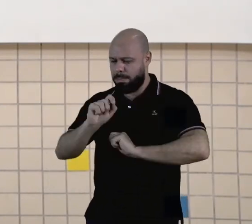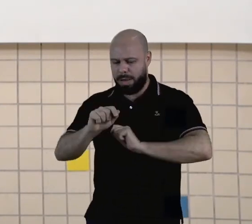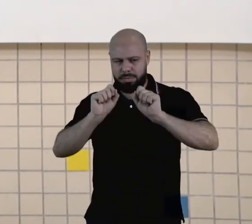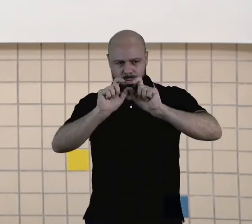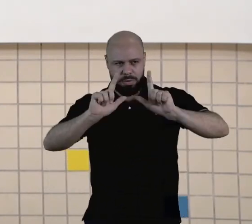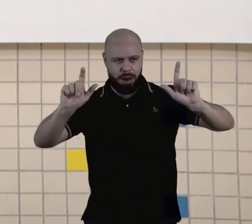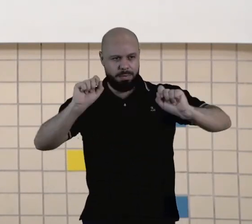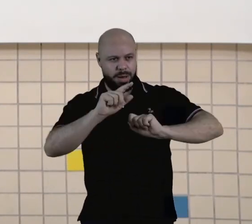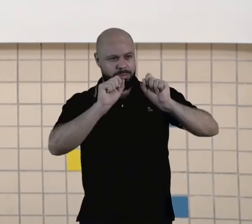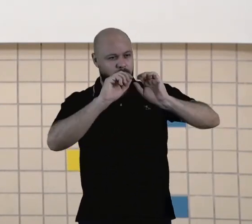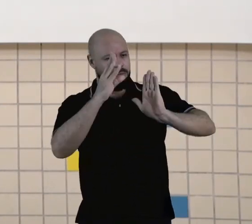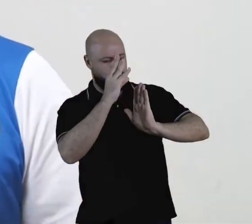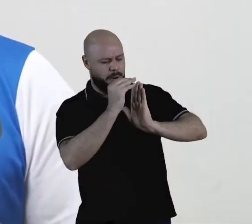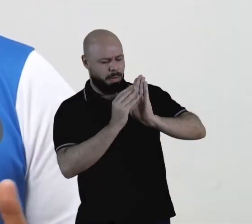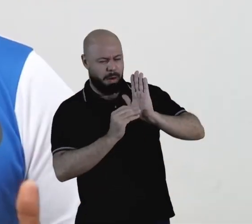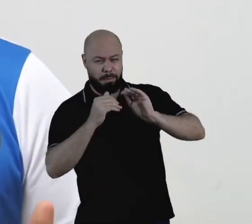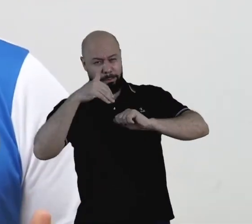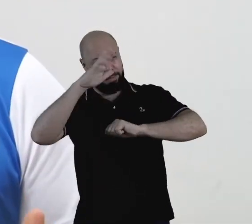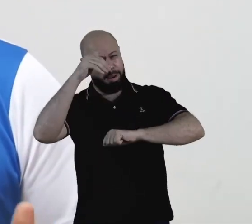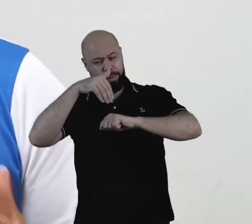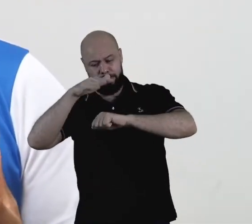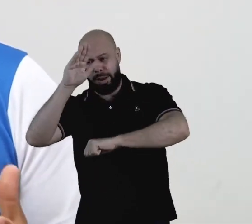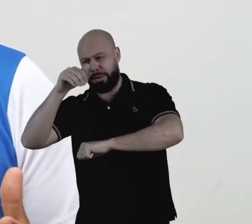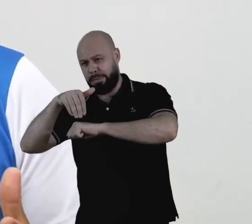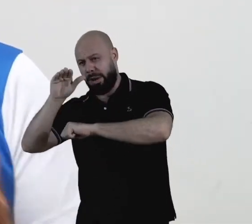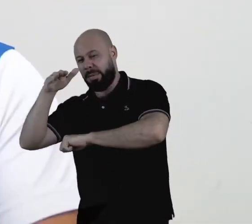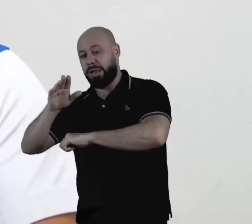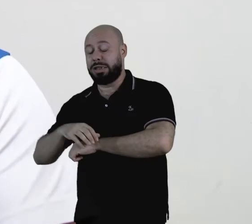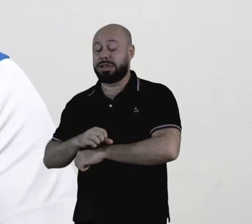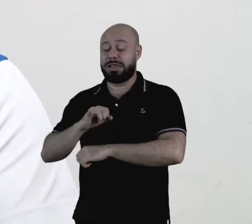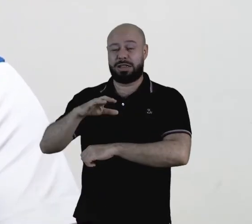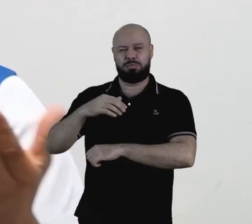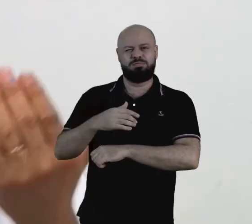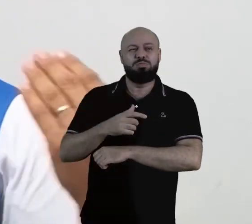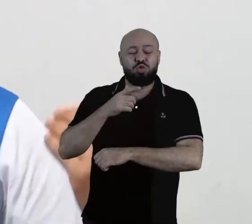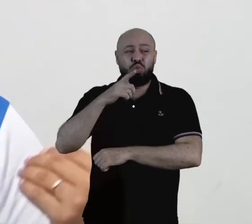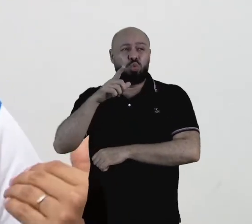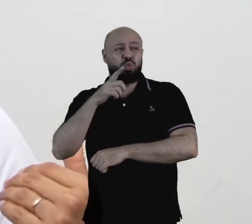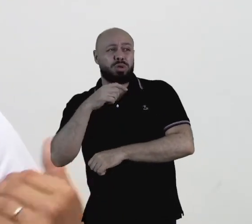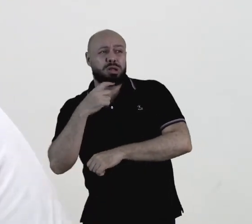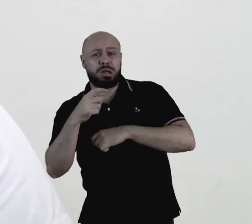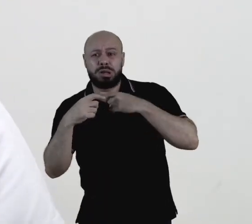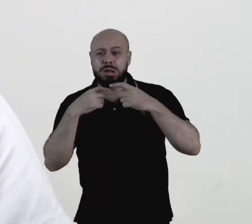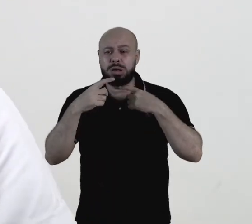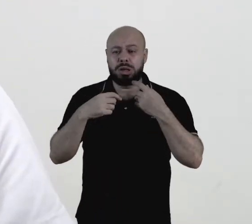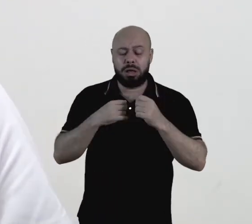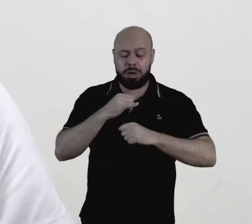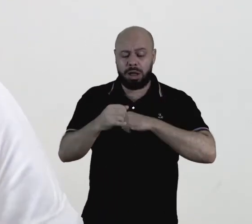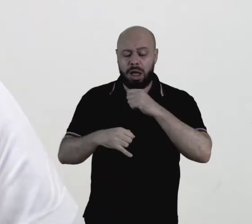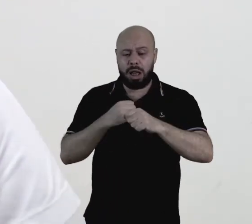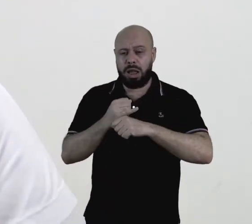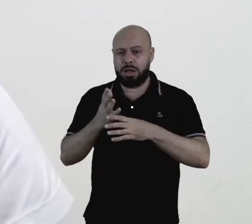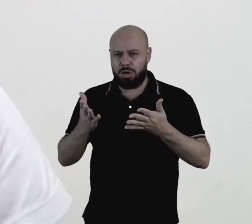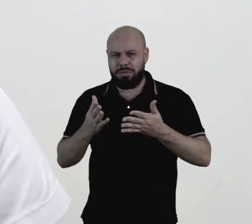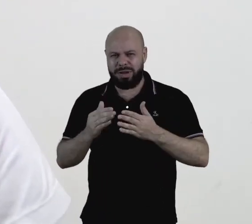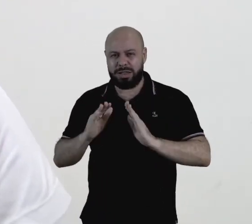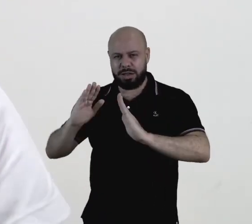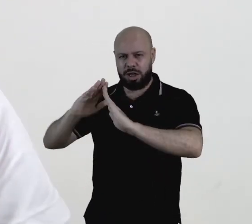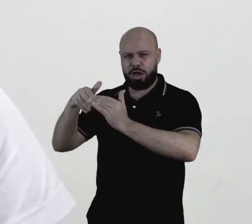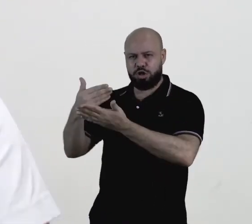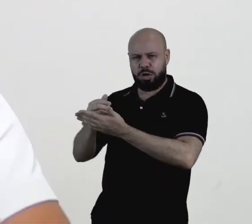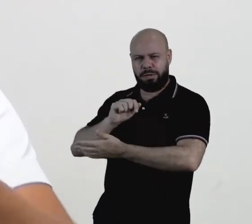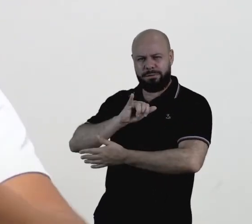mais conteúdos para você estudar. Mas se você não conseguiu ter acesso à internet nos últimos dias, dê um pulinho lá na sua